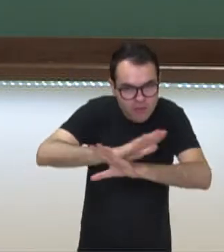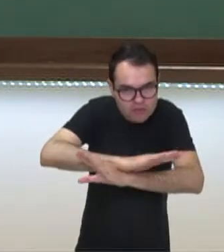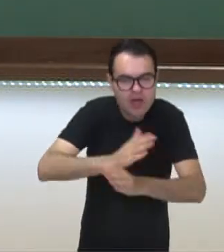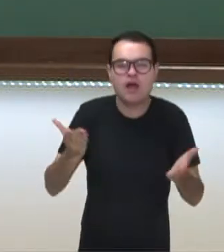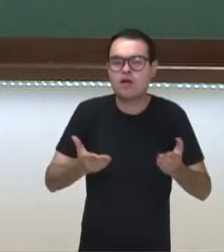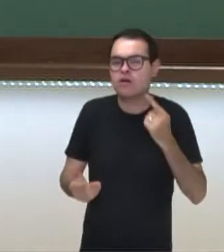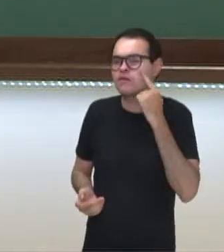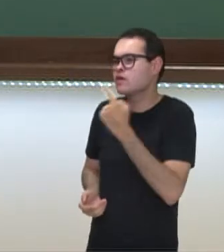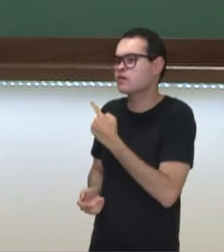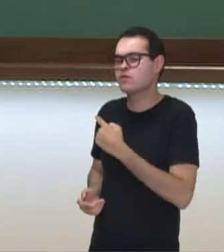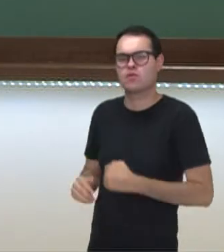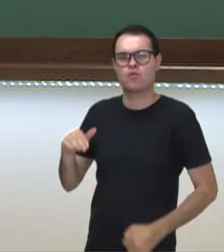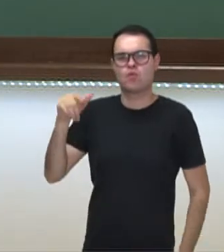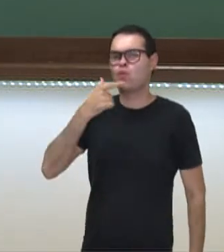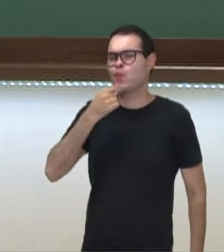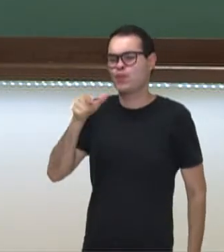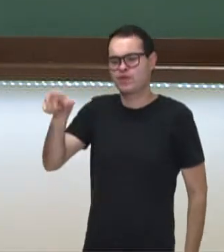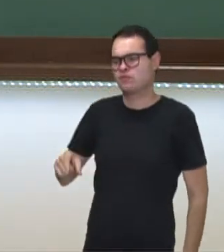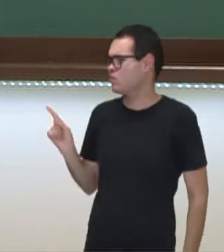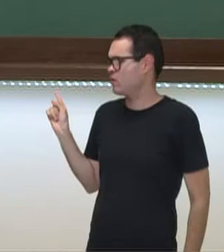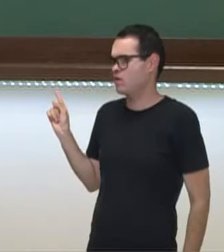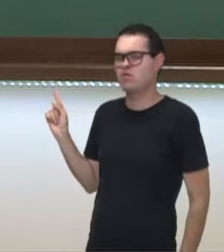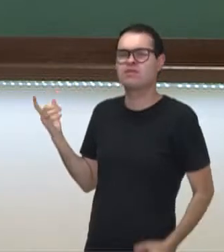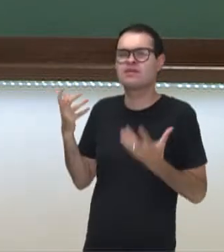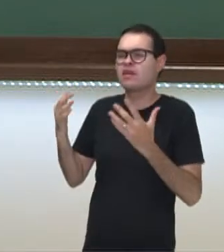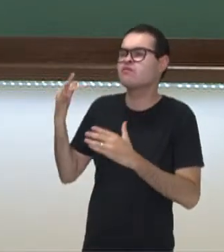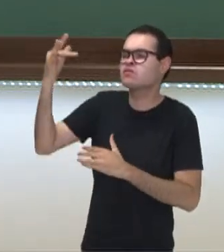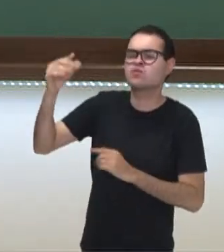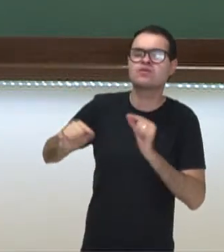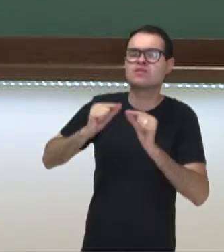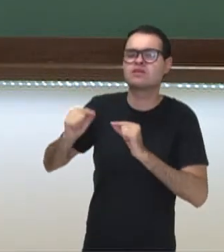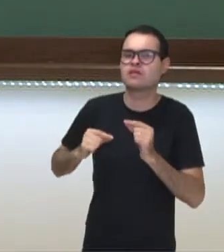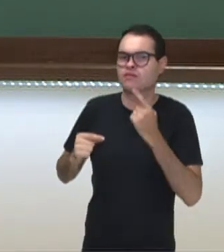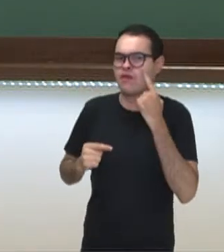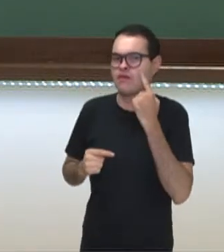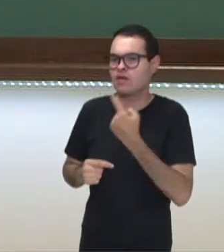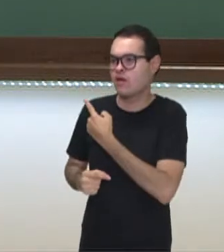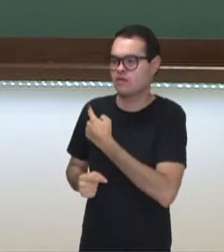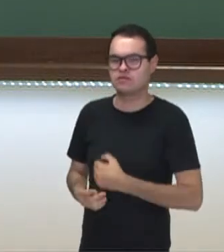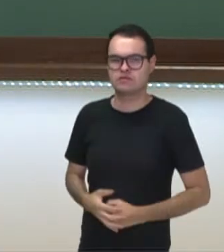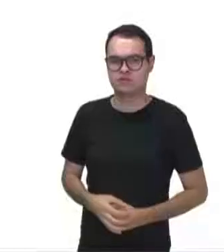ver aqui. E Gaturro, o que ele gostaria de ser quando seja grande? Vamos a ver?